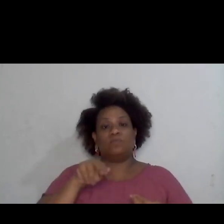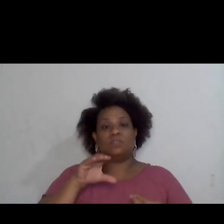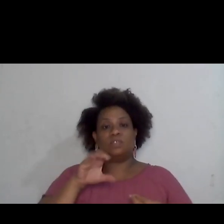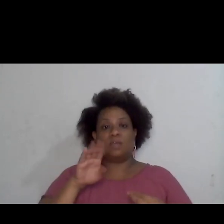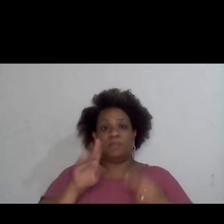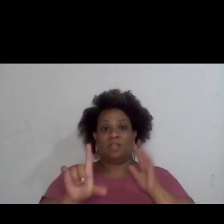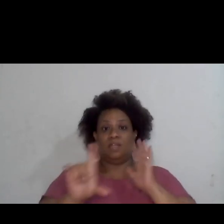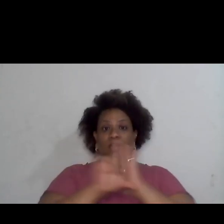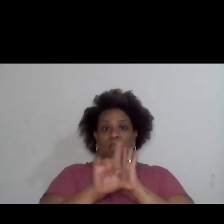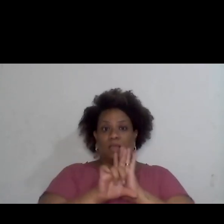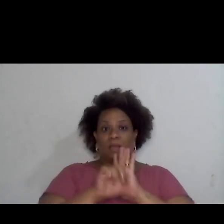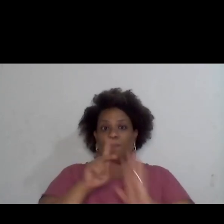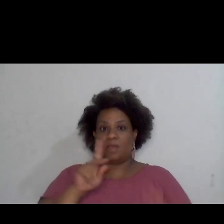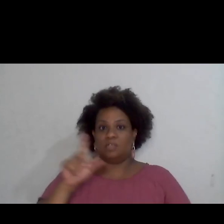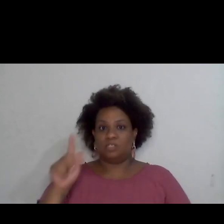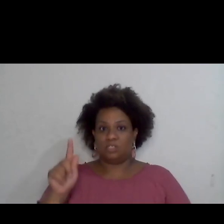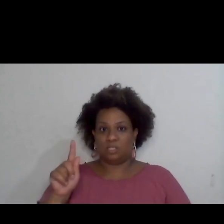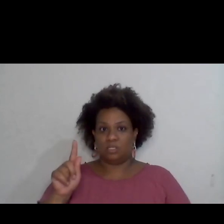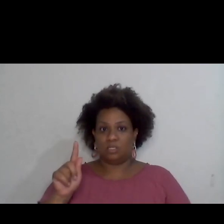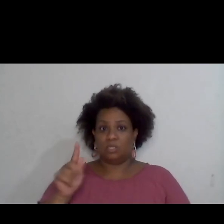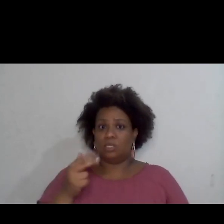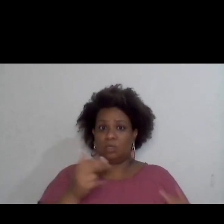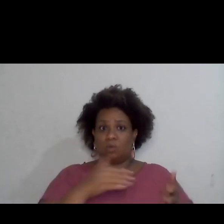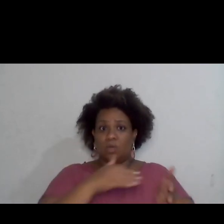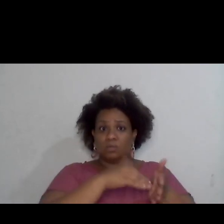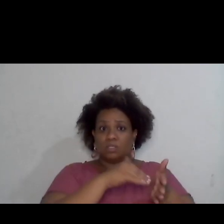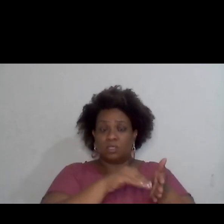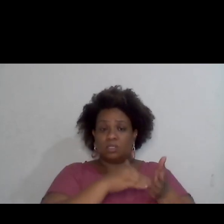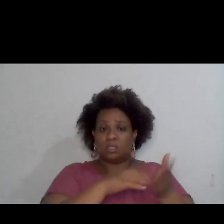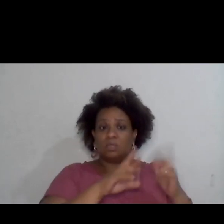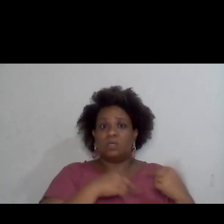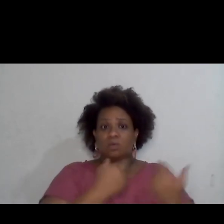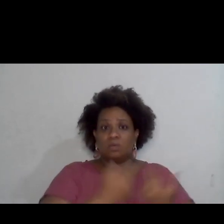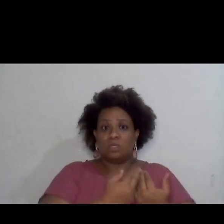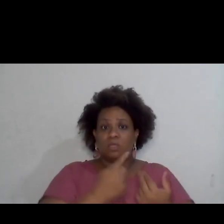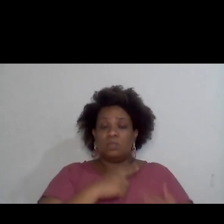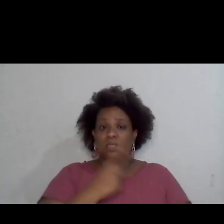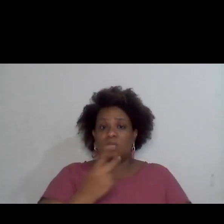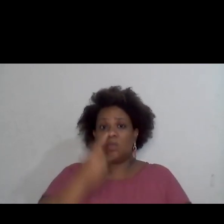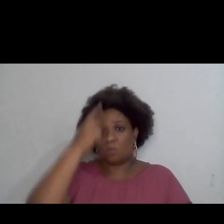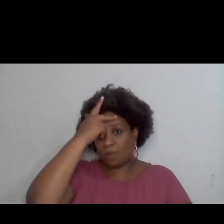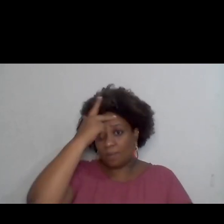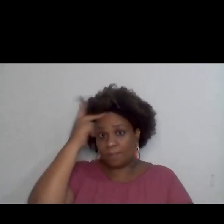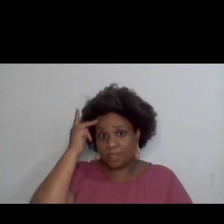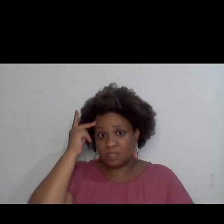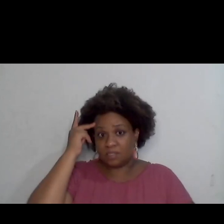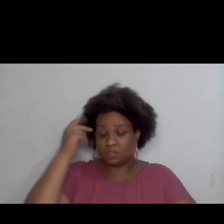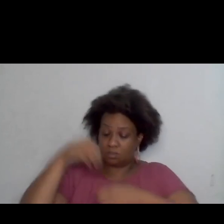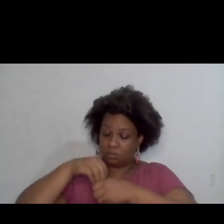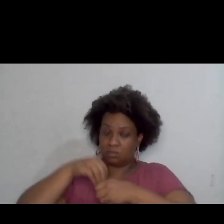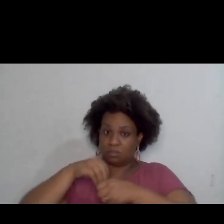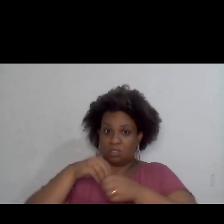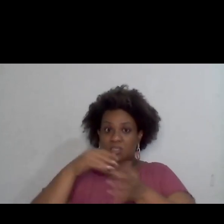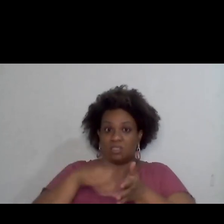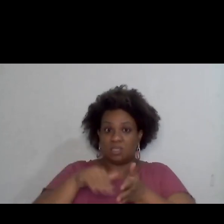que o secretário assumiu, ele também fez a mesma coisa na Secult. Então, tem uma pessoa dentro da Secult, que é